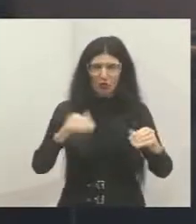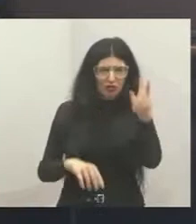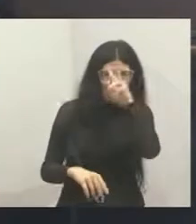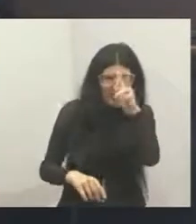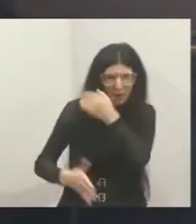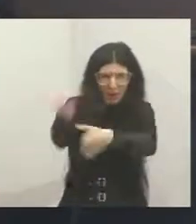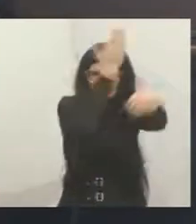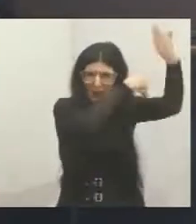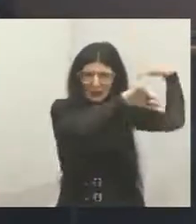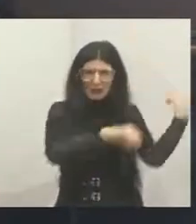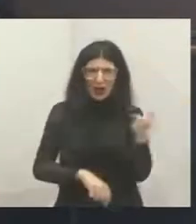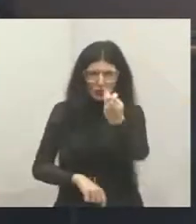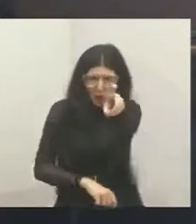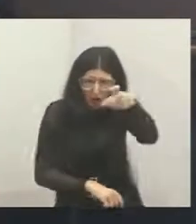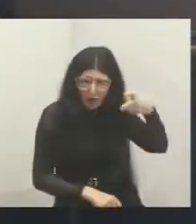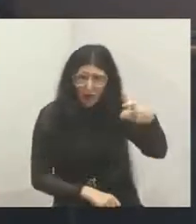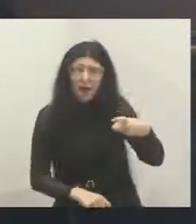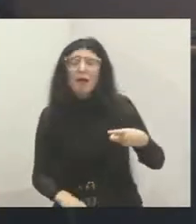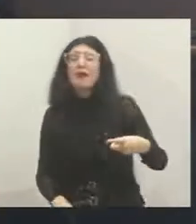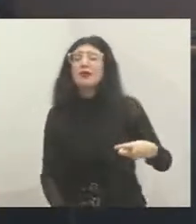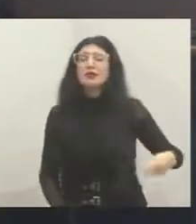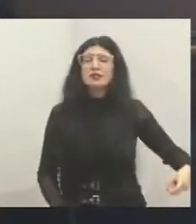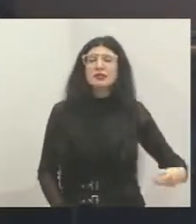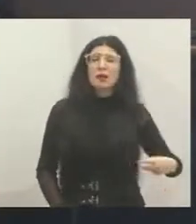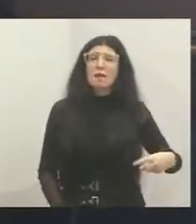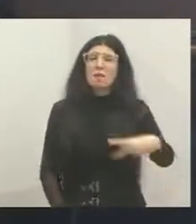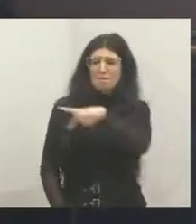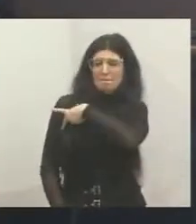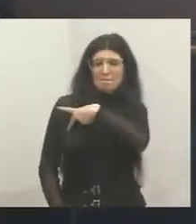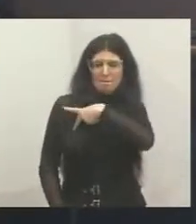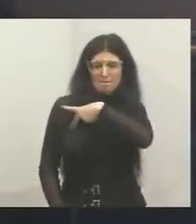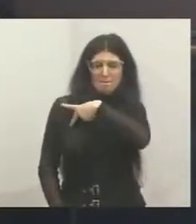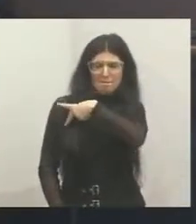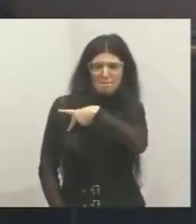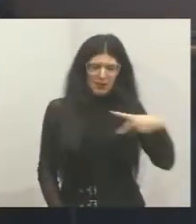Brasília, ele chegou lá e deu uma limpa, porque